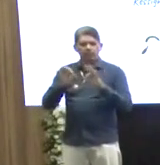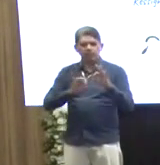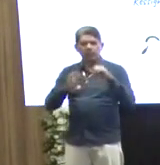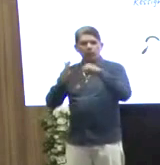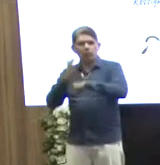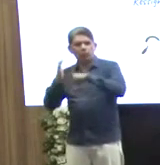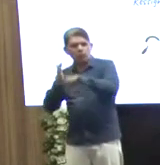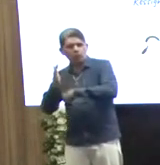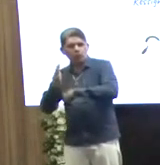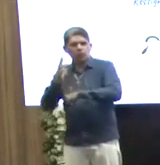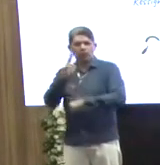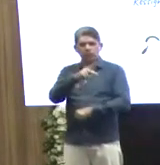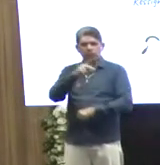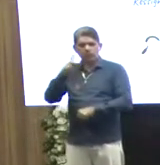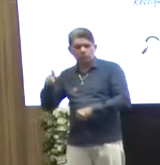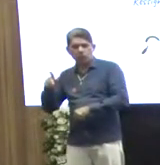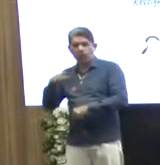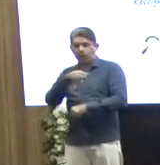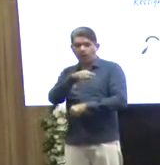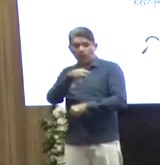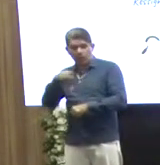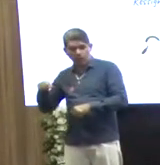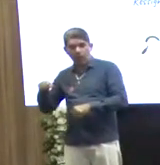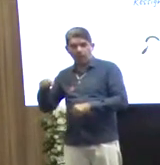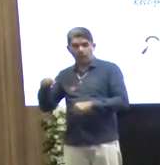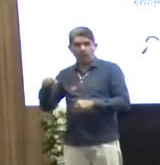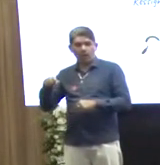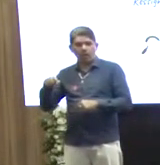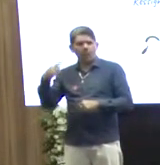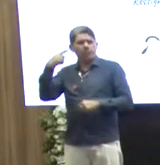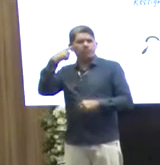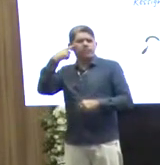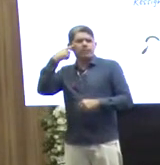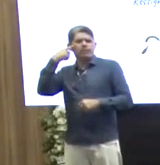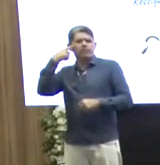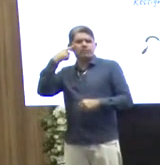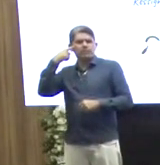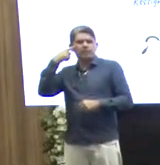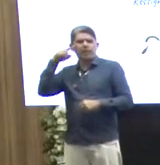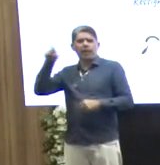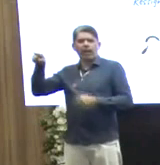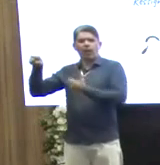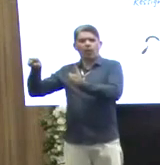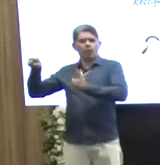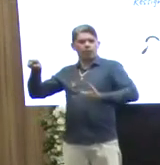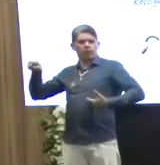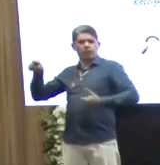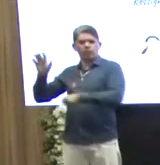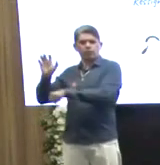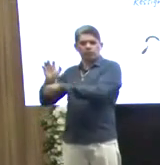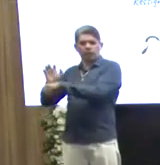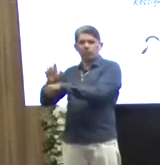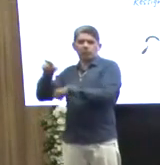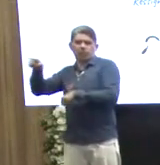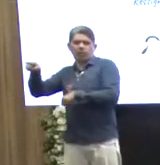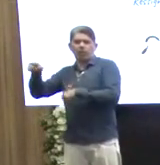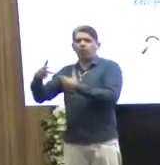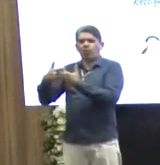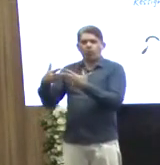todo mundo no campo dos direitos, que não deixe ninguém de fora, né? Então, na minha perspectiva,